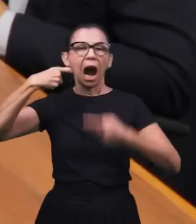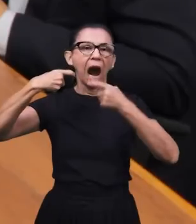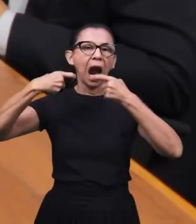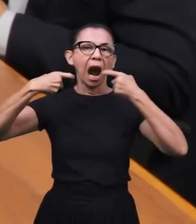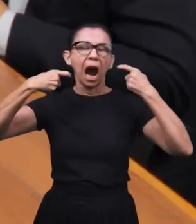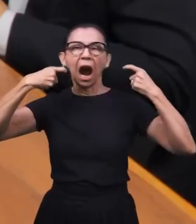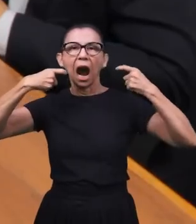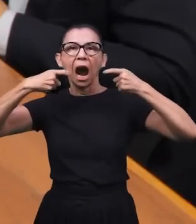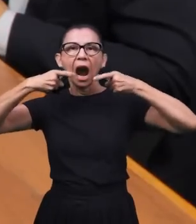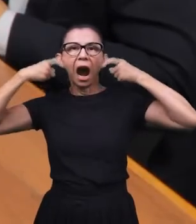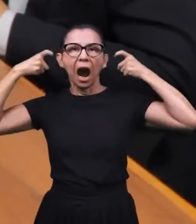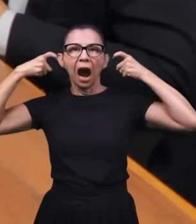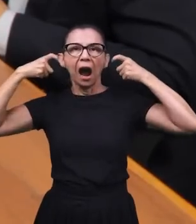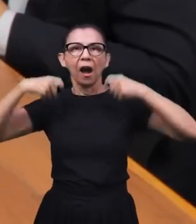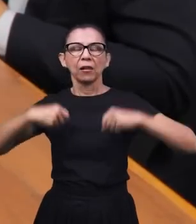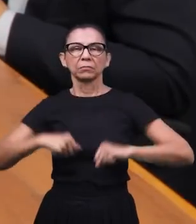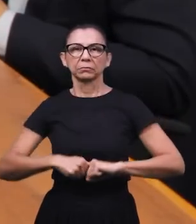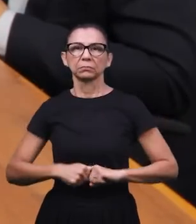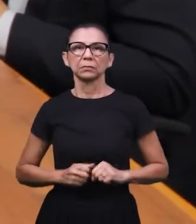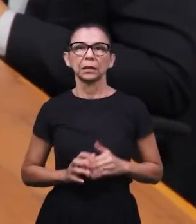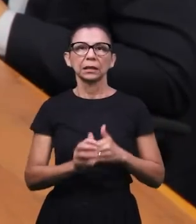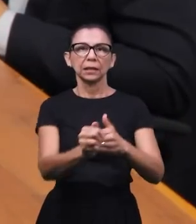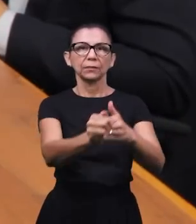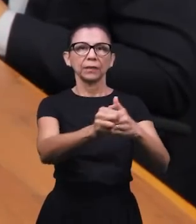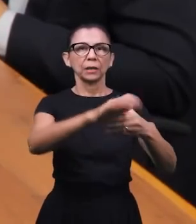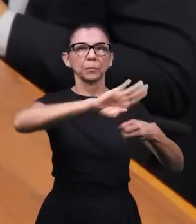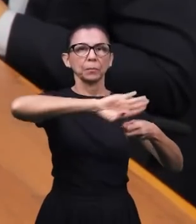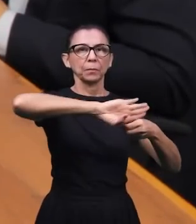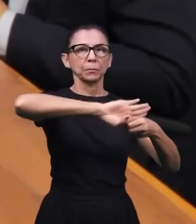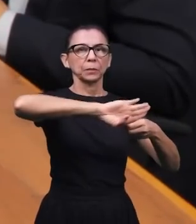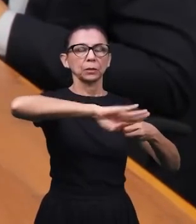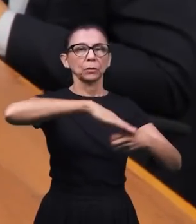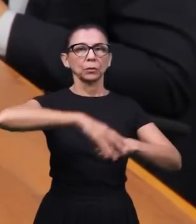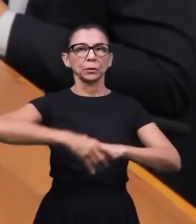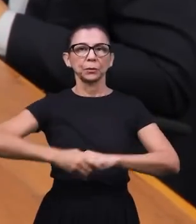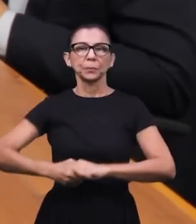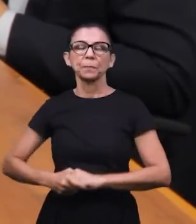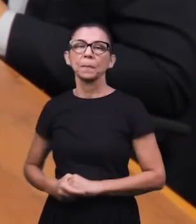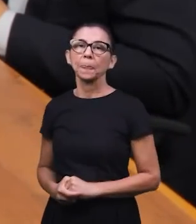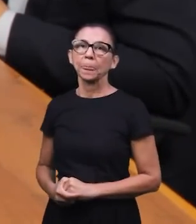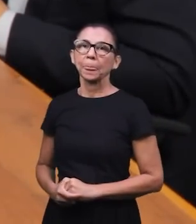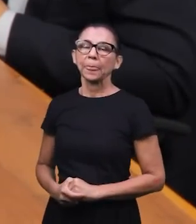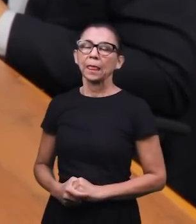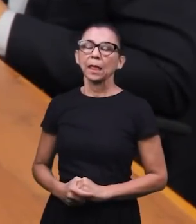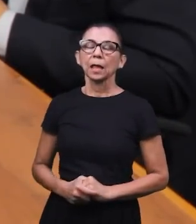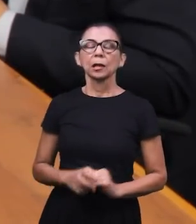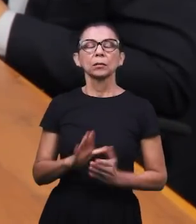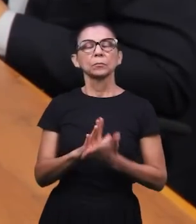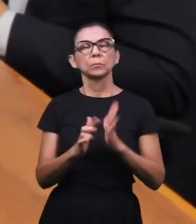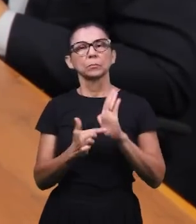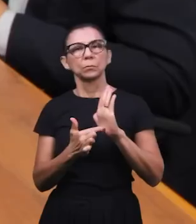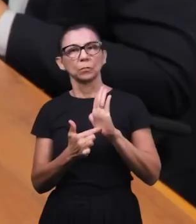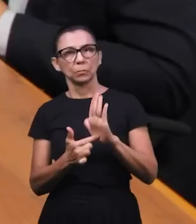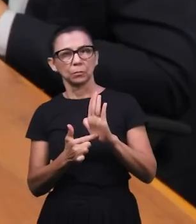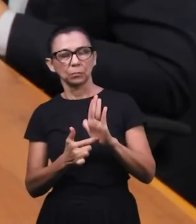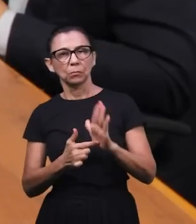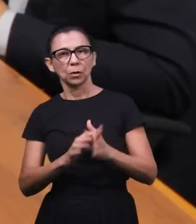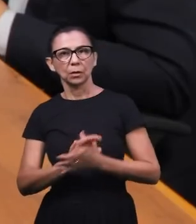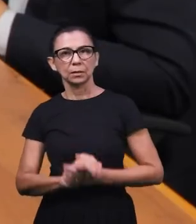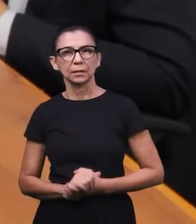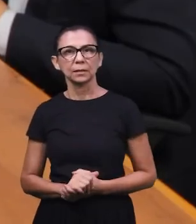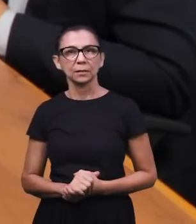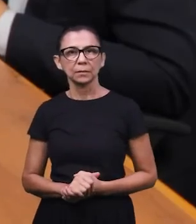levado para Babilônia, desse jeito, foi preso assim. E aí, naquela prisão, acorrentado, a palavra de Deus diz o seguinte, que